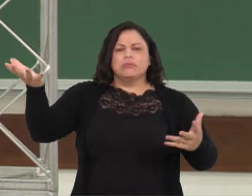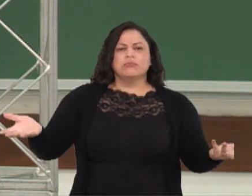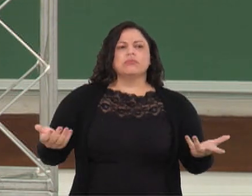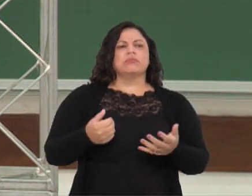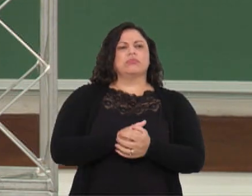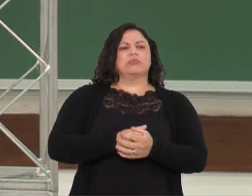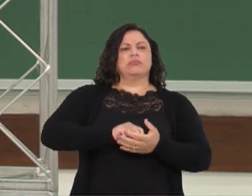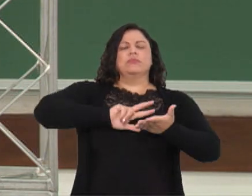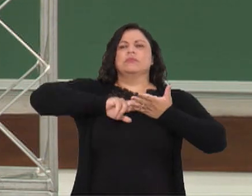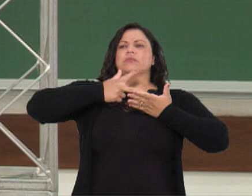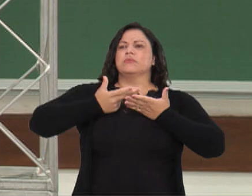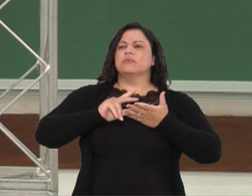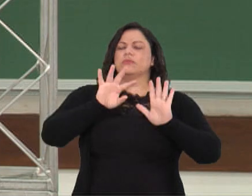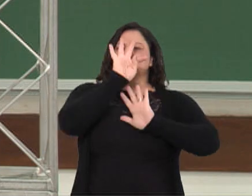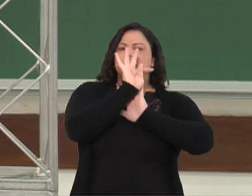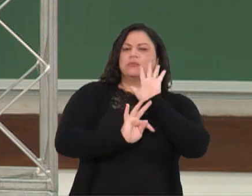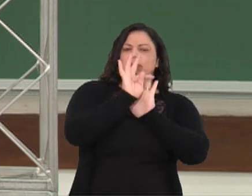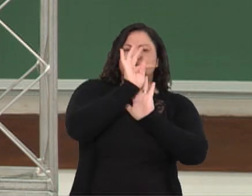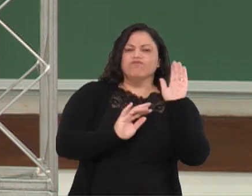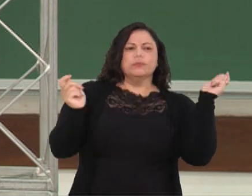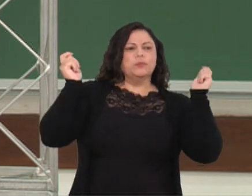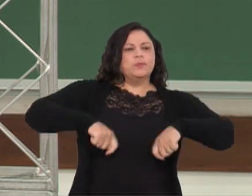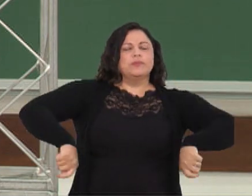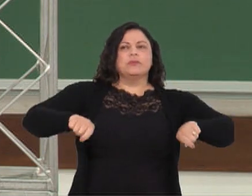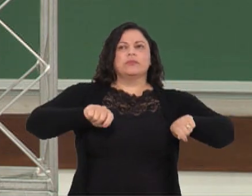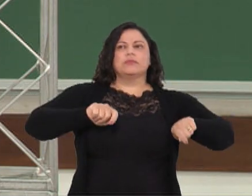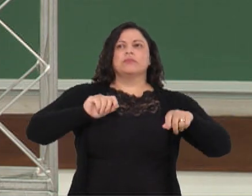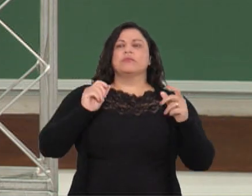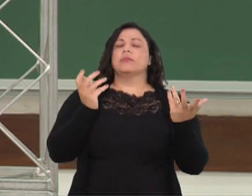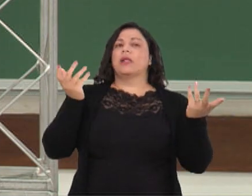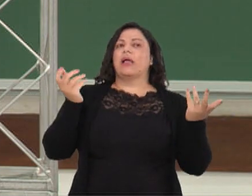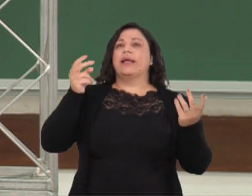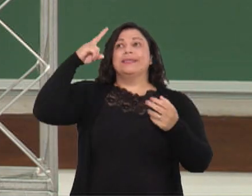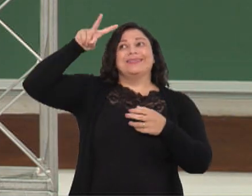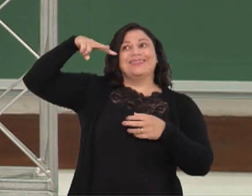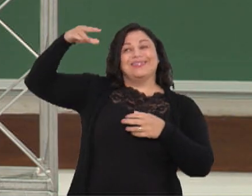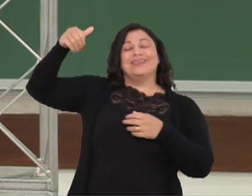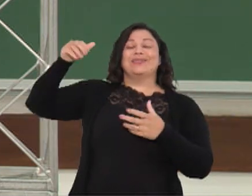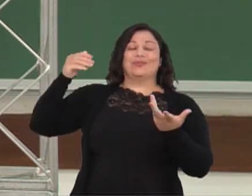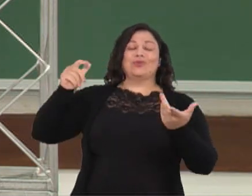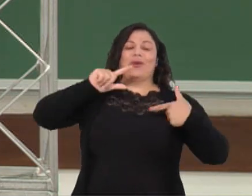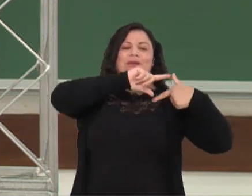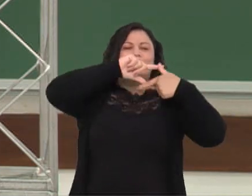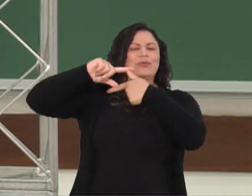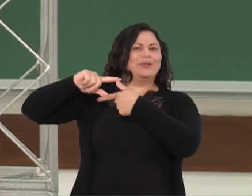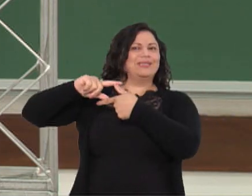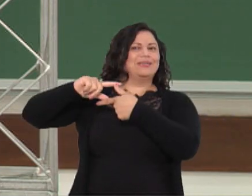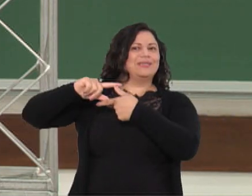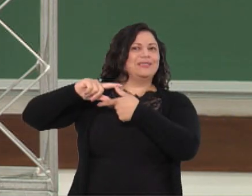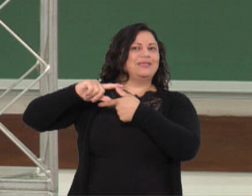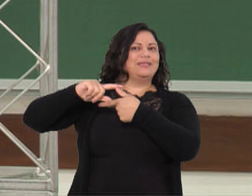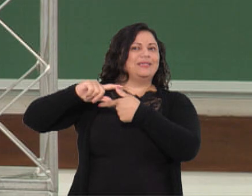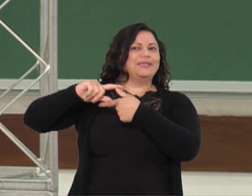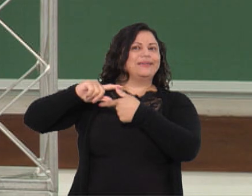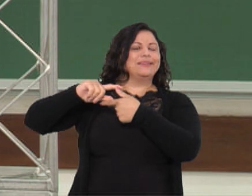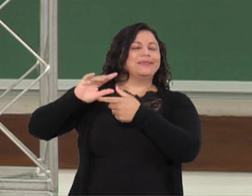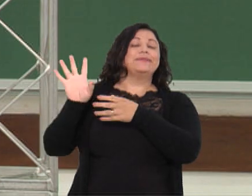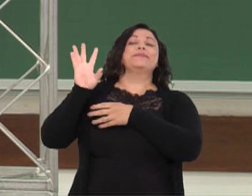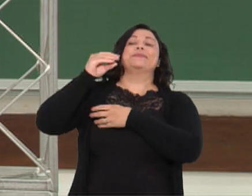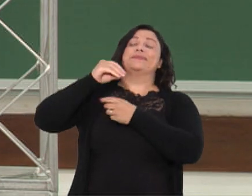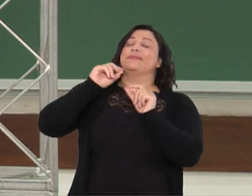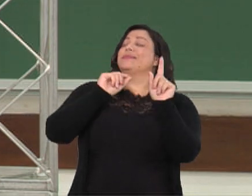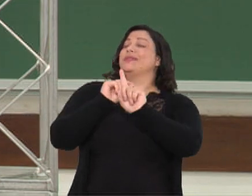interpretar os textos coloca claramente: essas histórias em quadrinho não estão isentas de